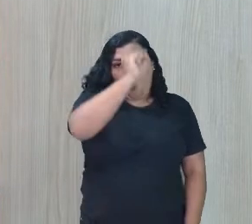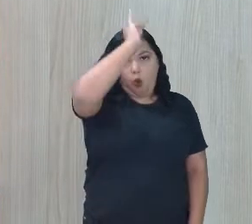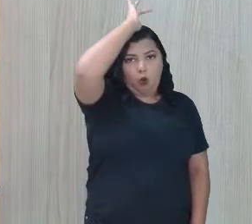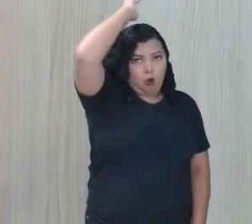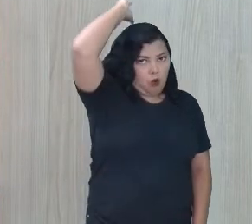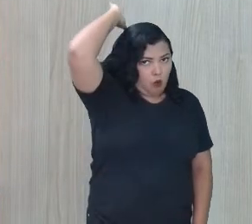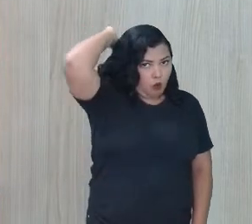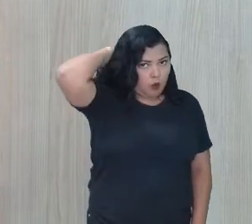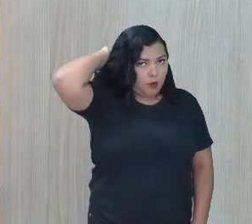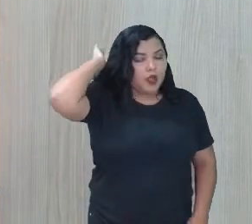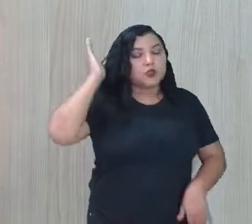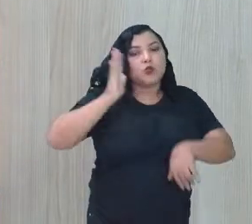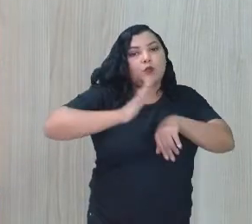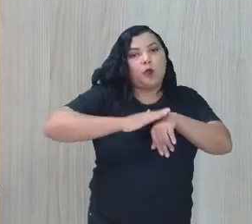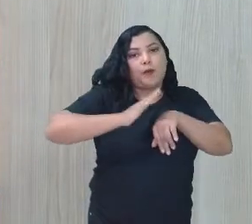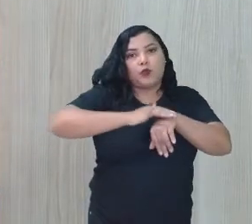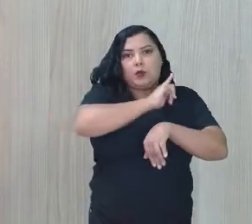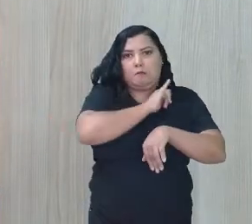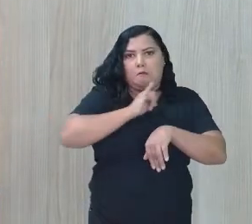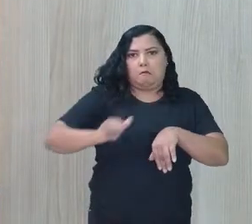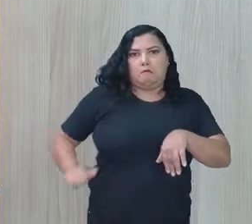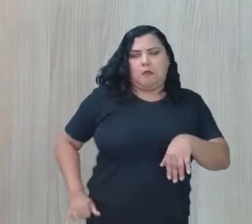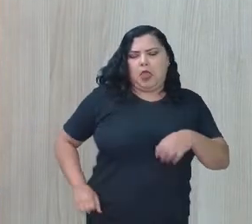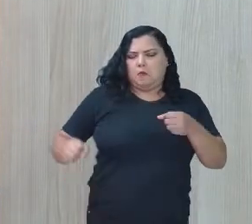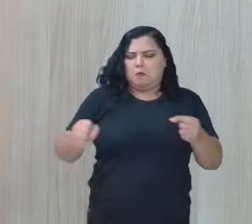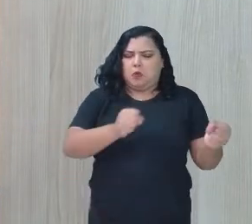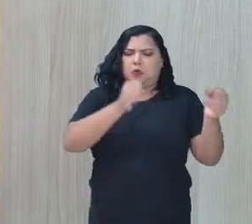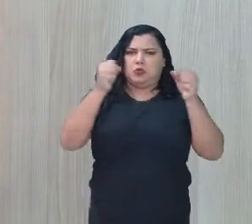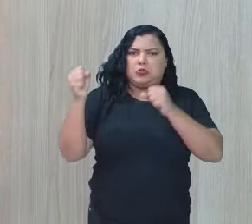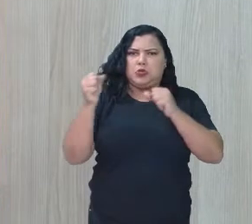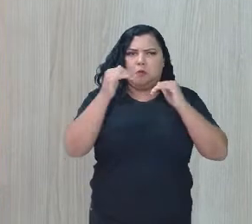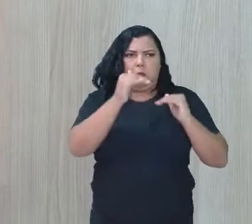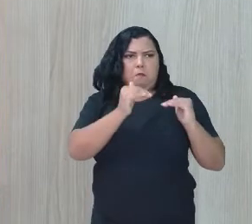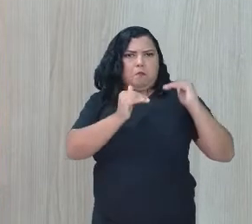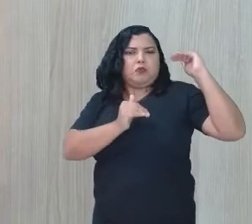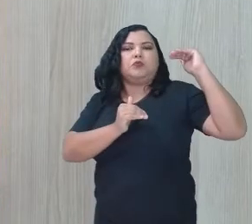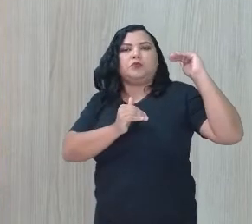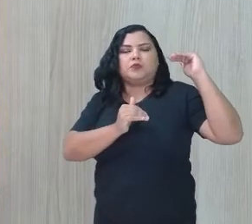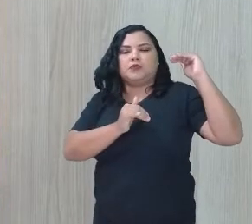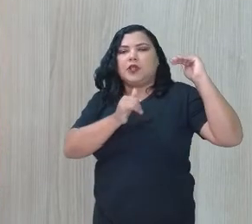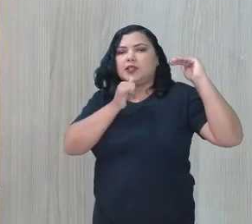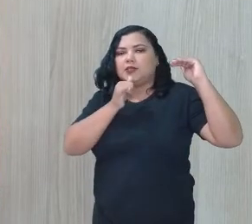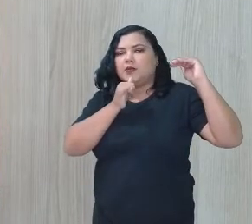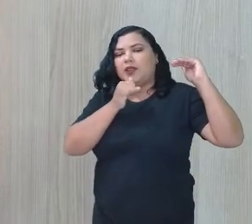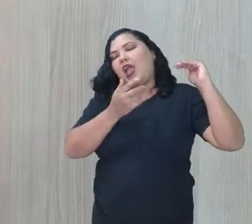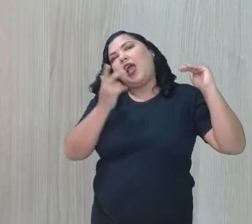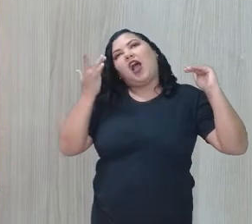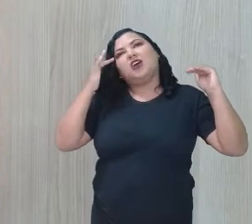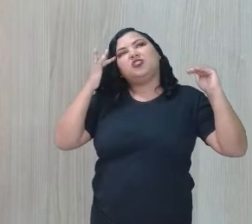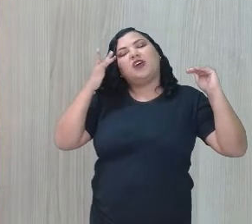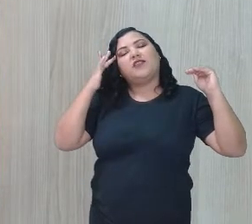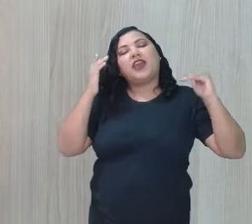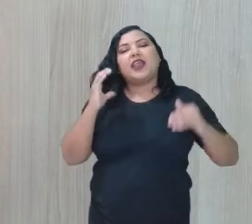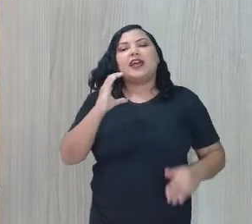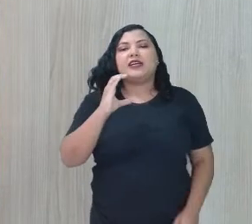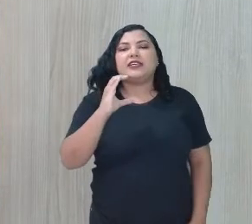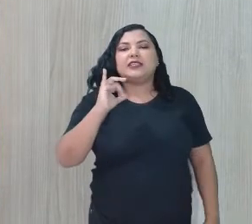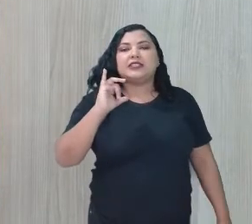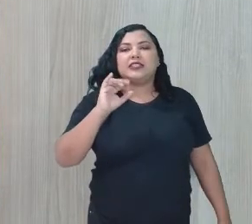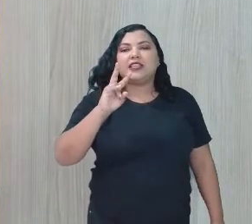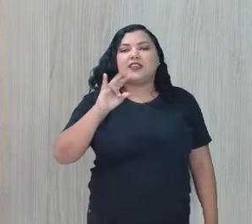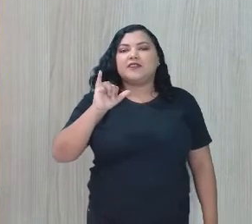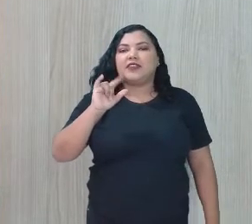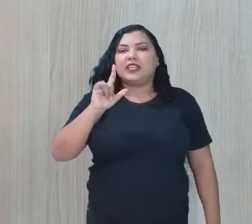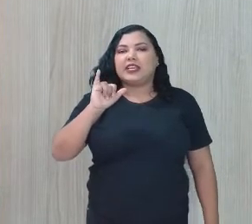enquanto poderoso, dominando outros povos, se colocavam enquanto civilizados. E aí aquela imagem era interessante, porque o